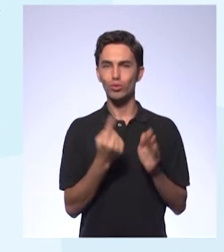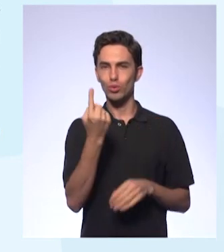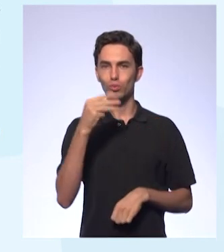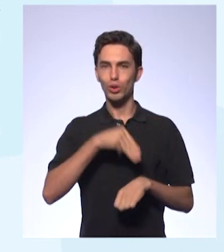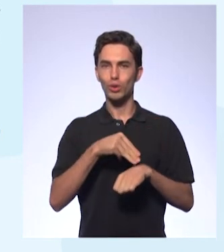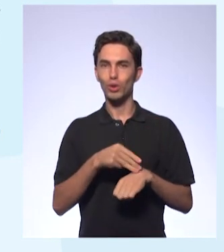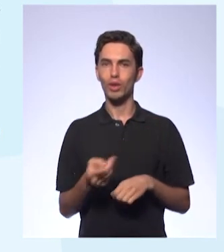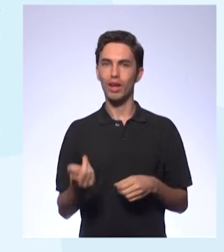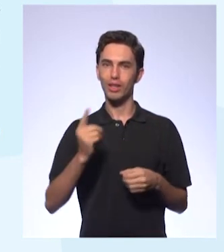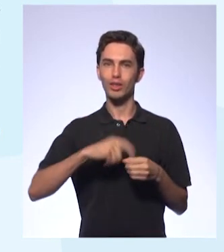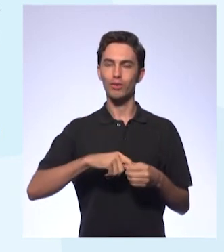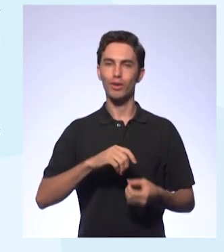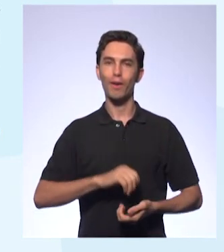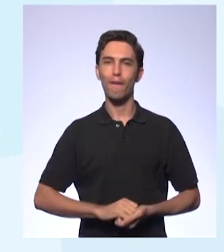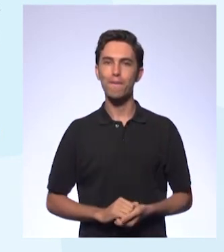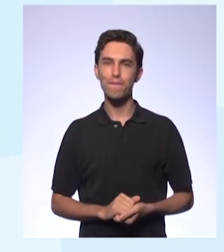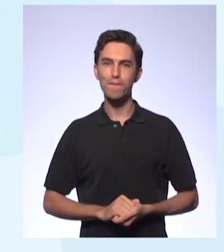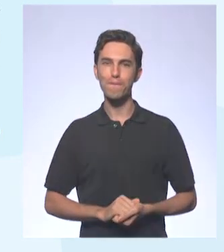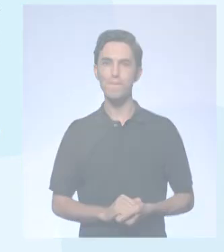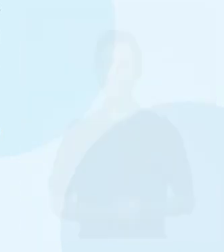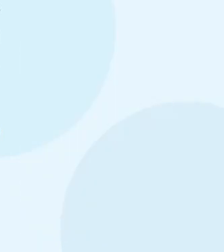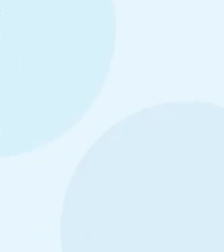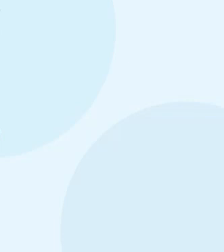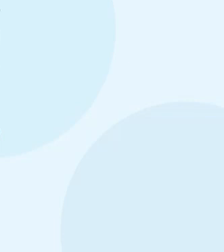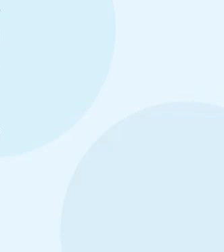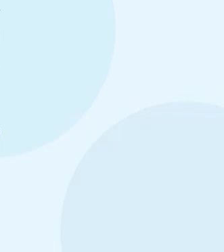a gente já volta.